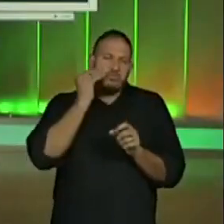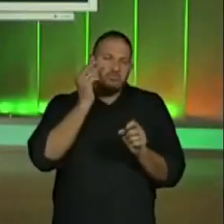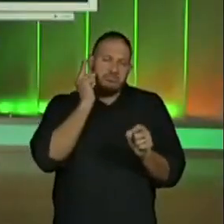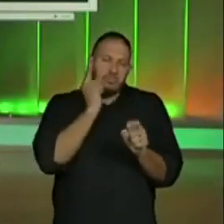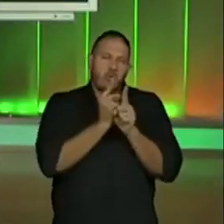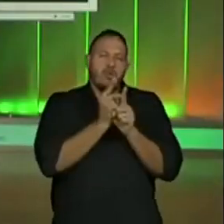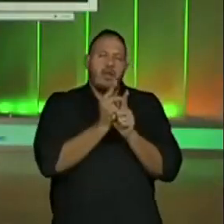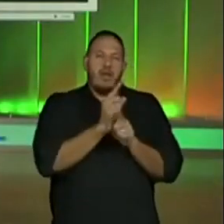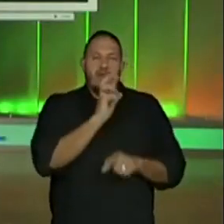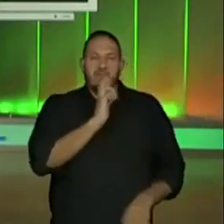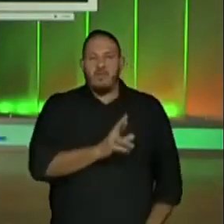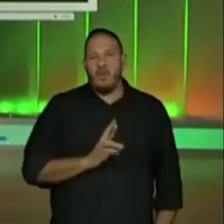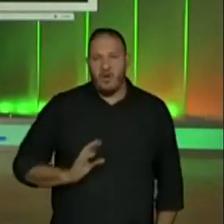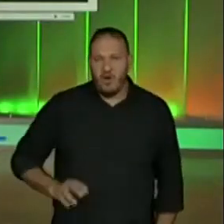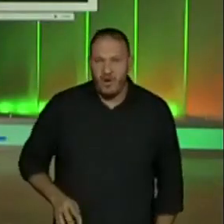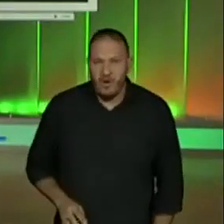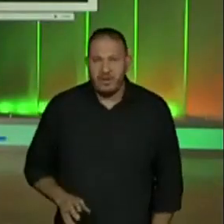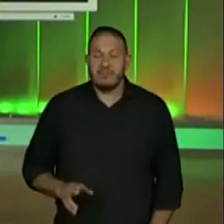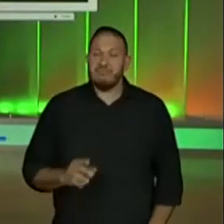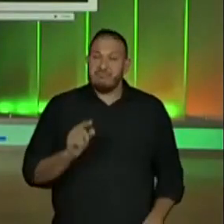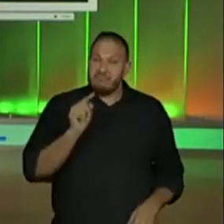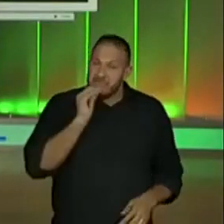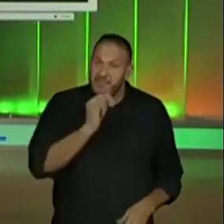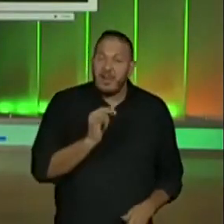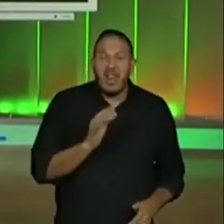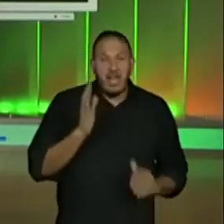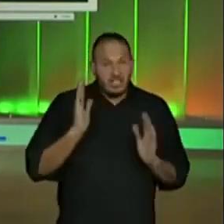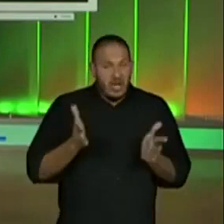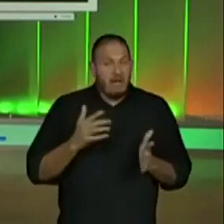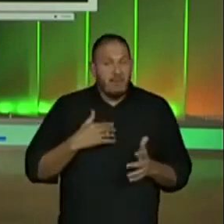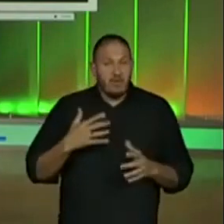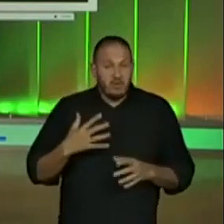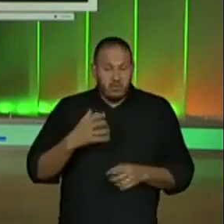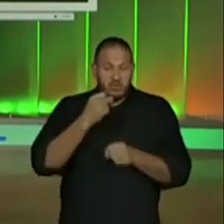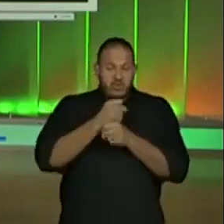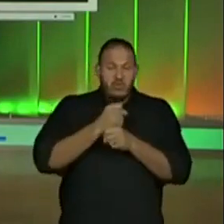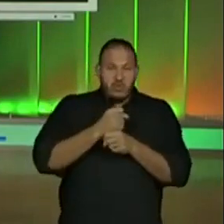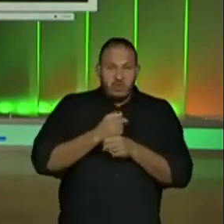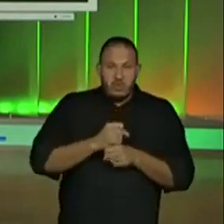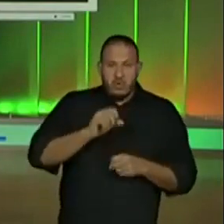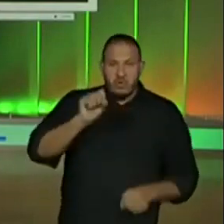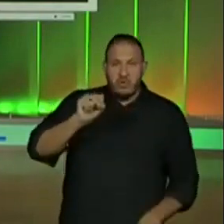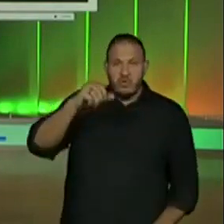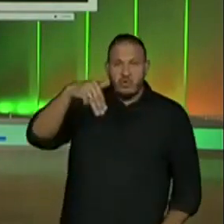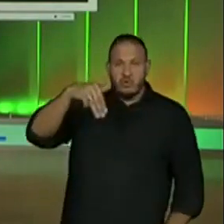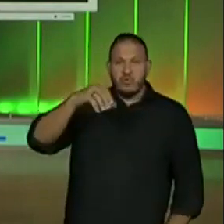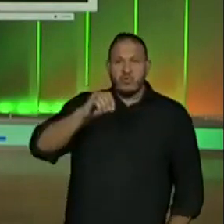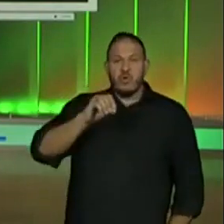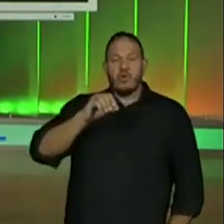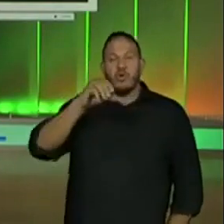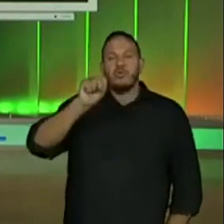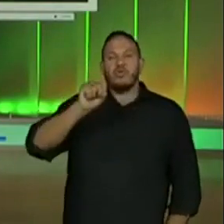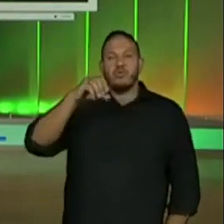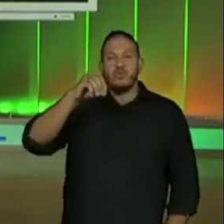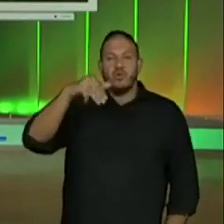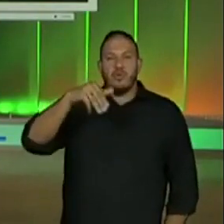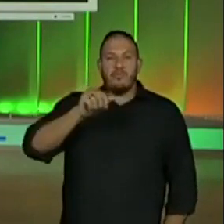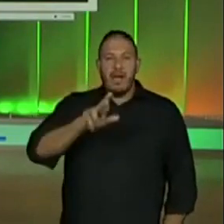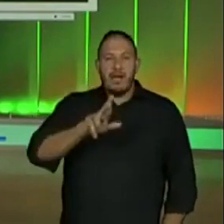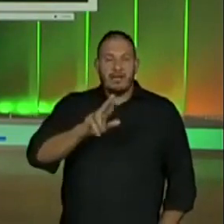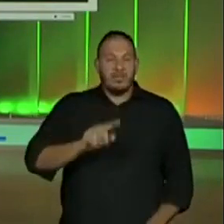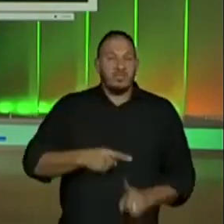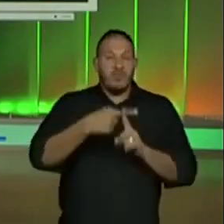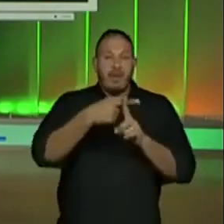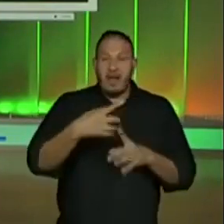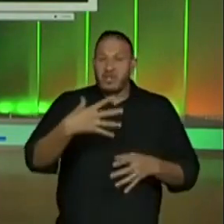quê? Já apontaram ali, a Prof. Fabiana, posso somar o 8,50 com o 8,50. Posso somar,